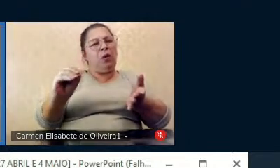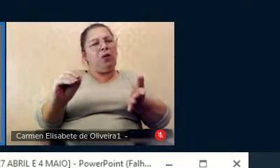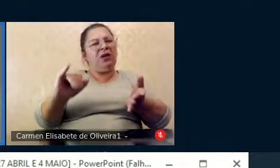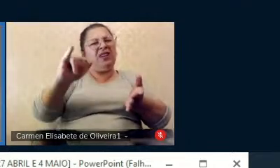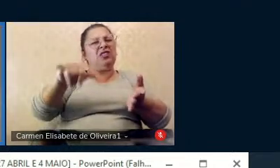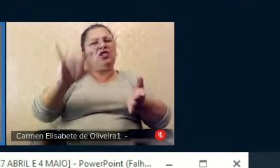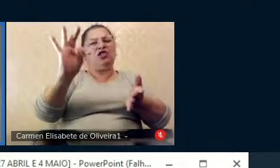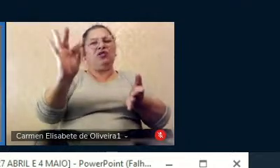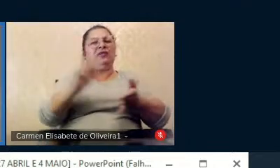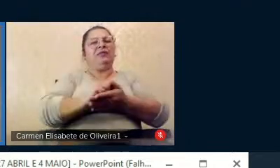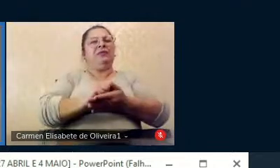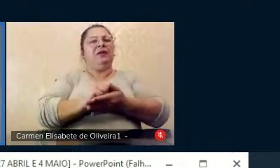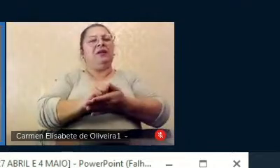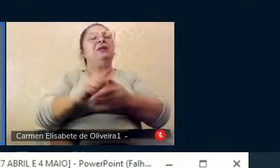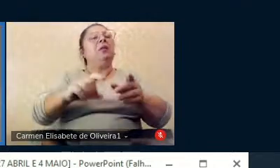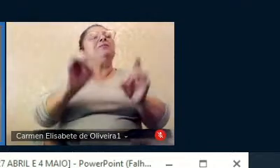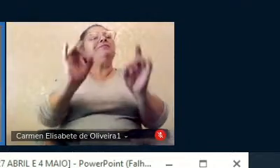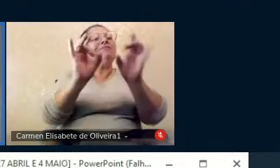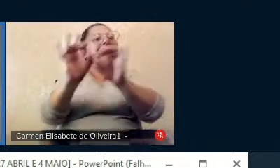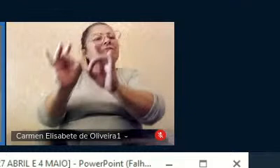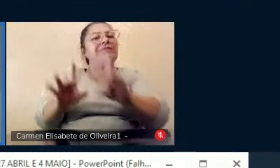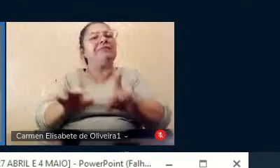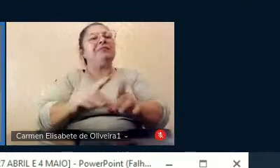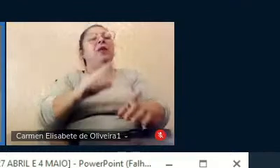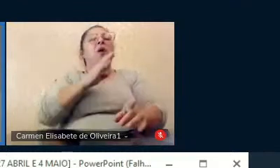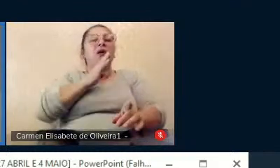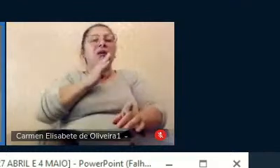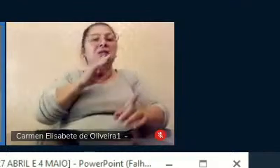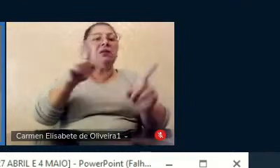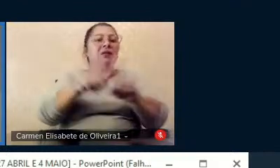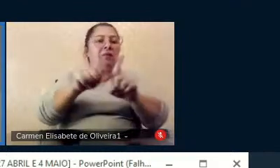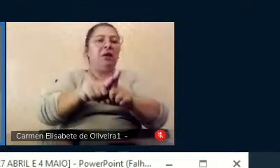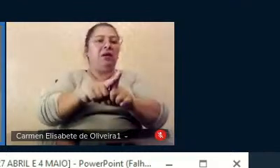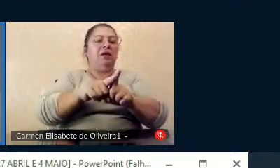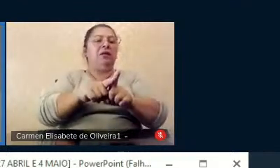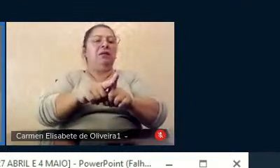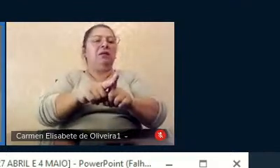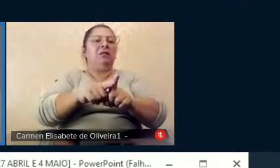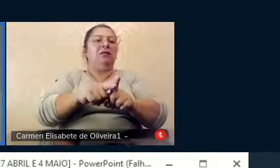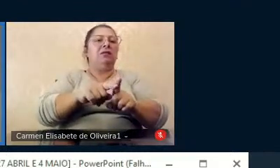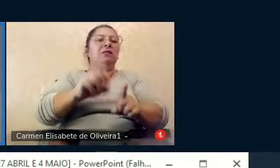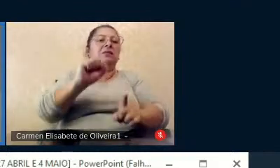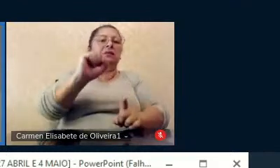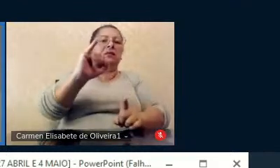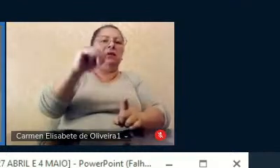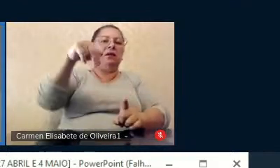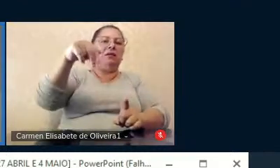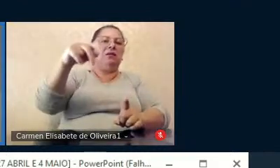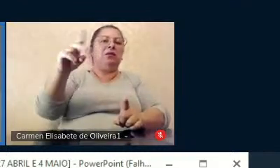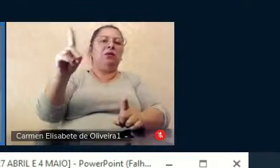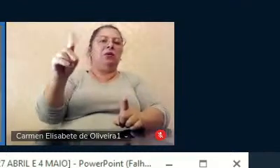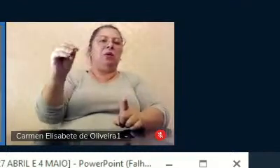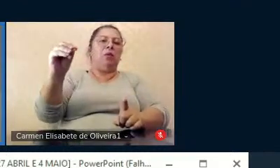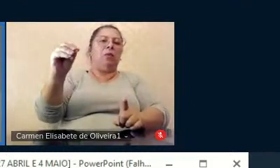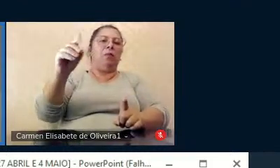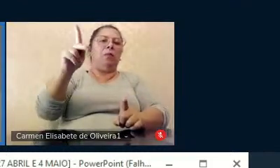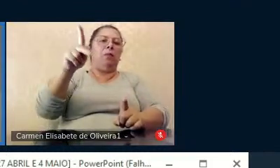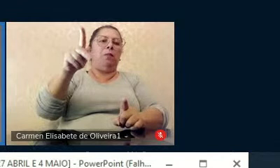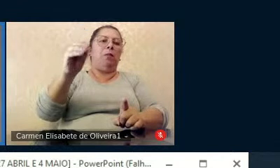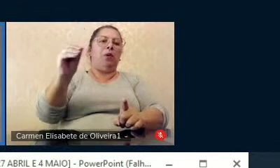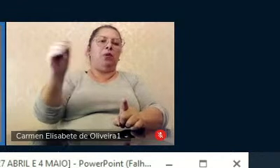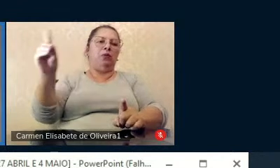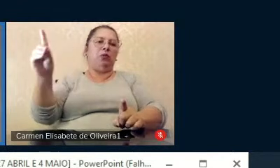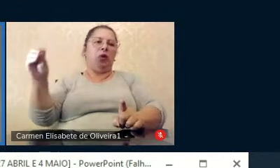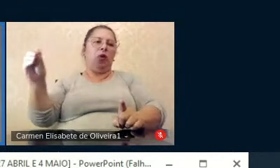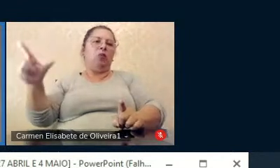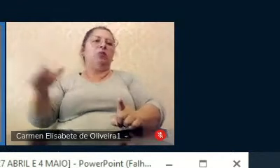esse especificamente. Vamos conhecer a ferramenta Signo Poodle, que talvez alguns já conheçam, que faz a transcrição